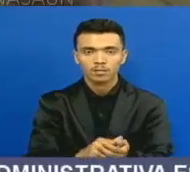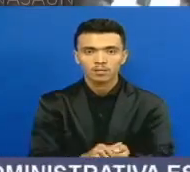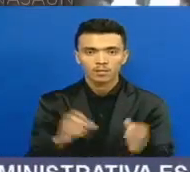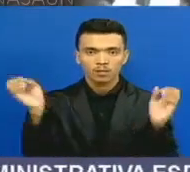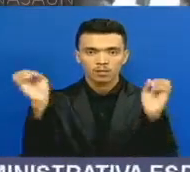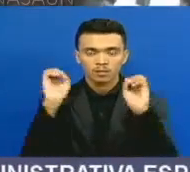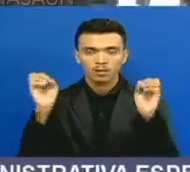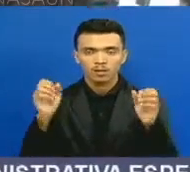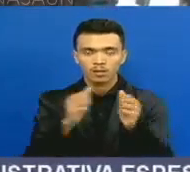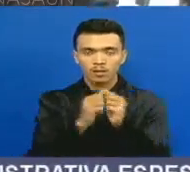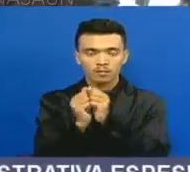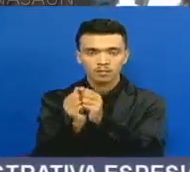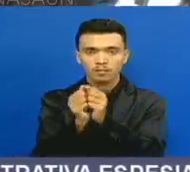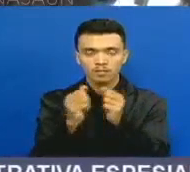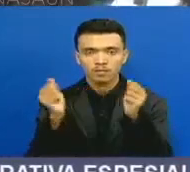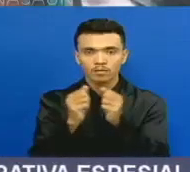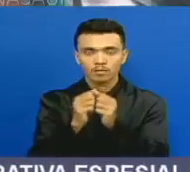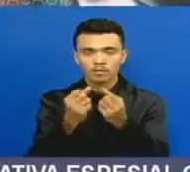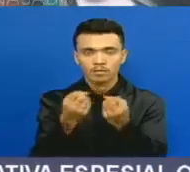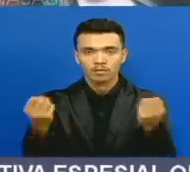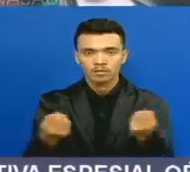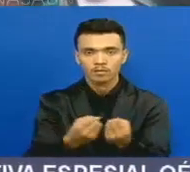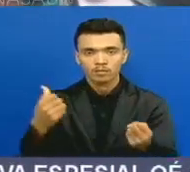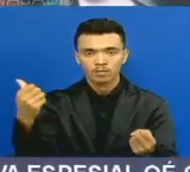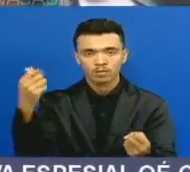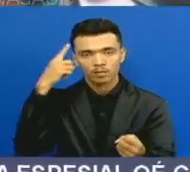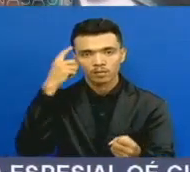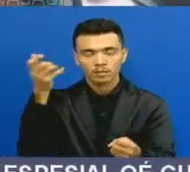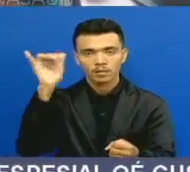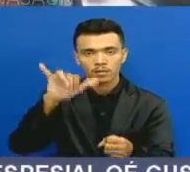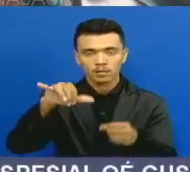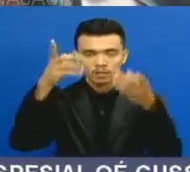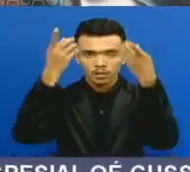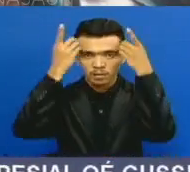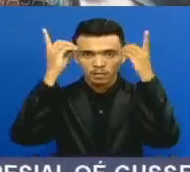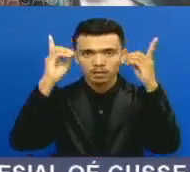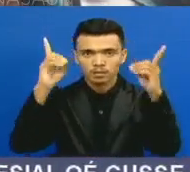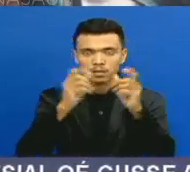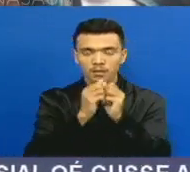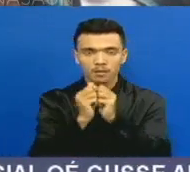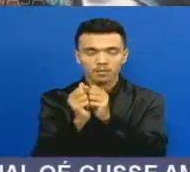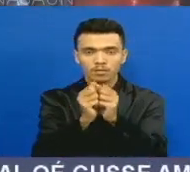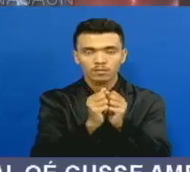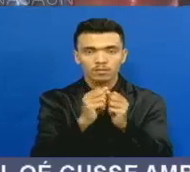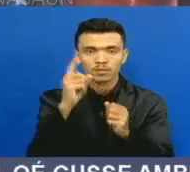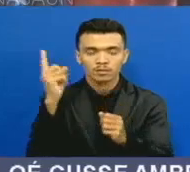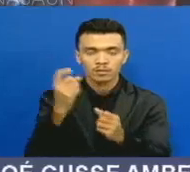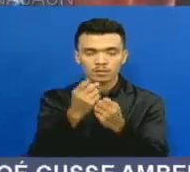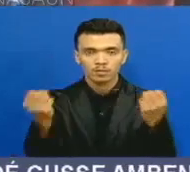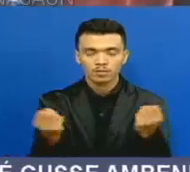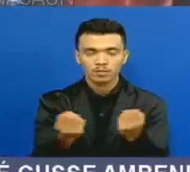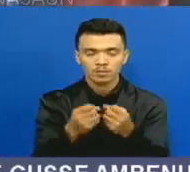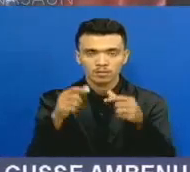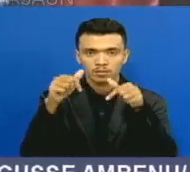lá aceita Ramuto com Suco Fone Licore, também né, Sira decide Ramuto na fatin o Suco Ilheu. Maibê durante